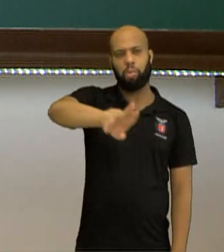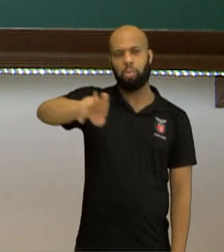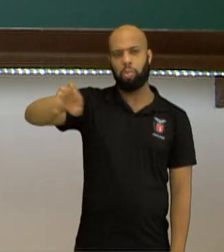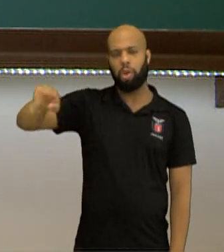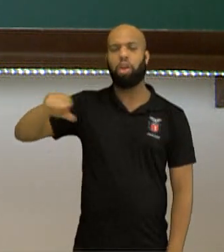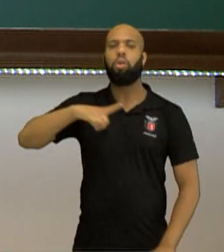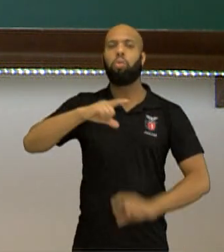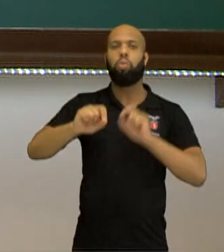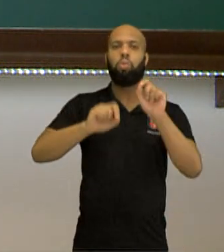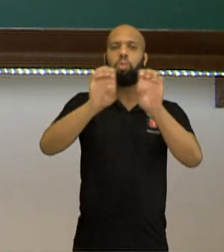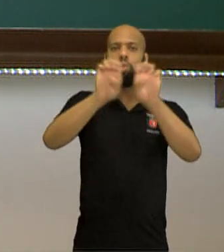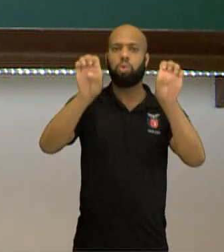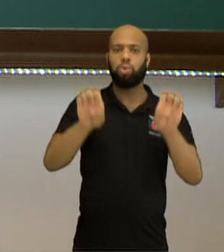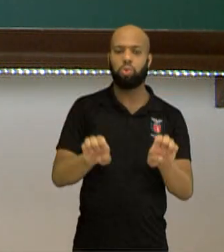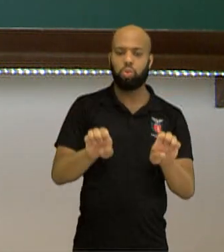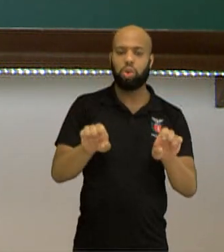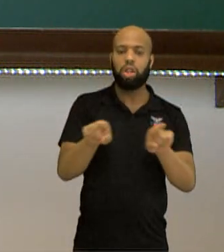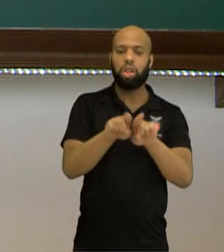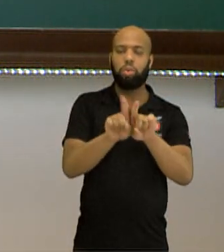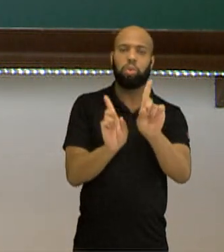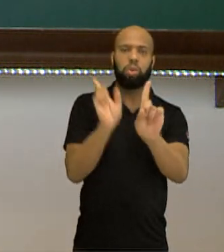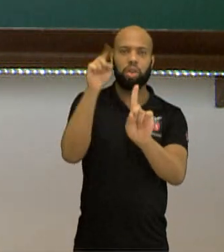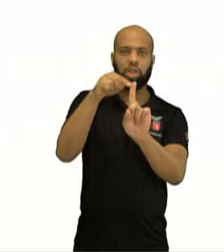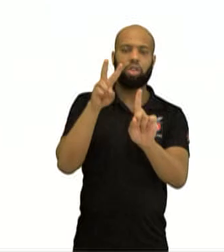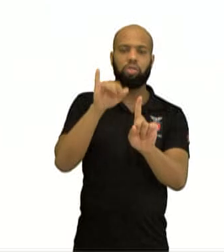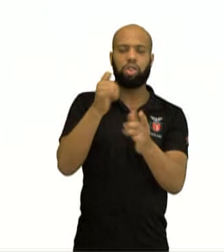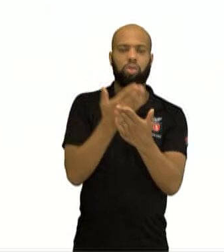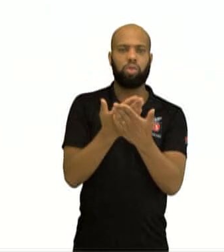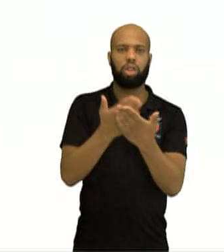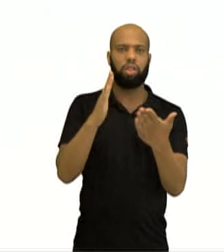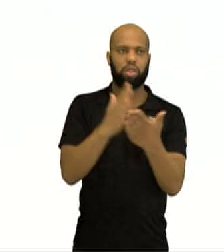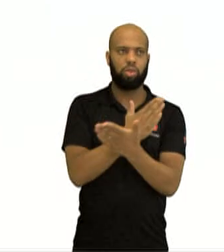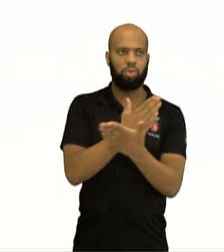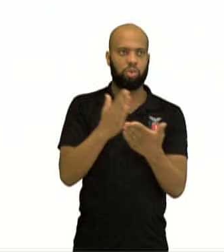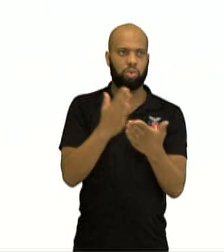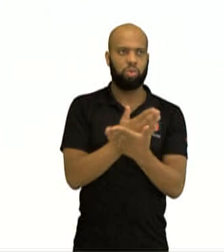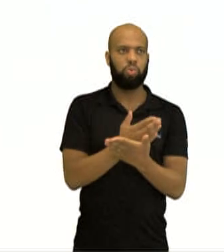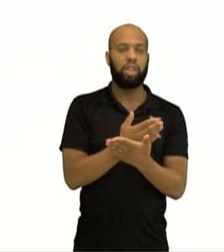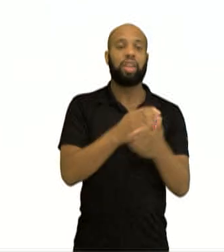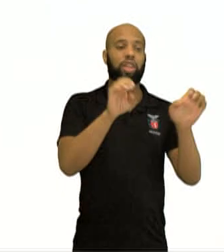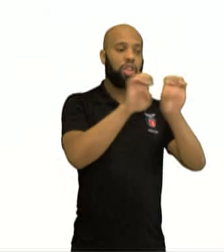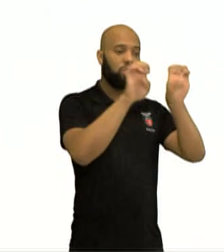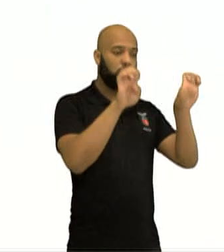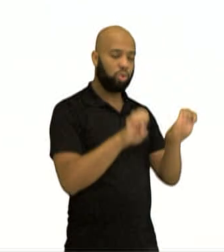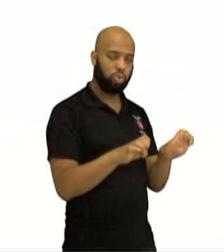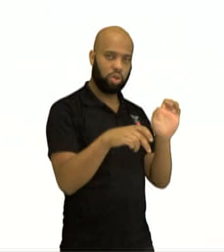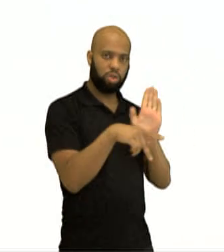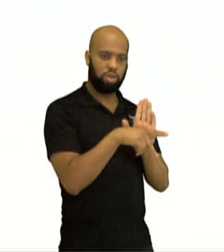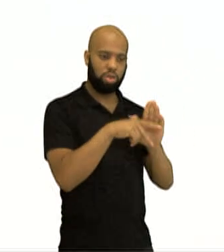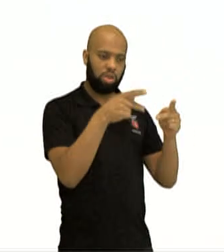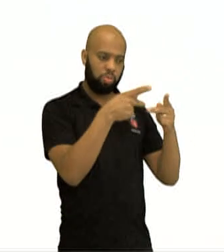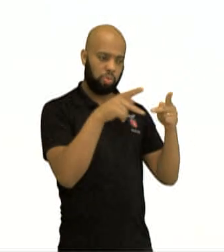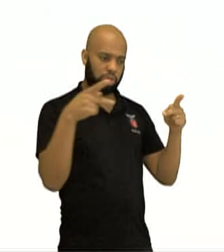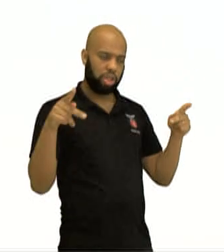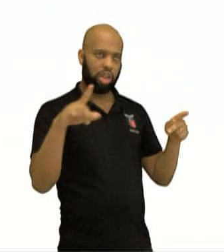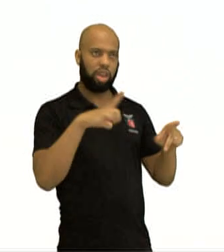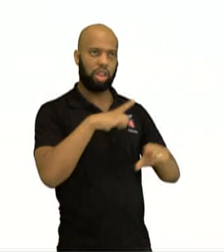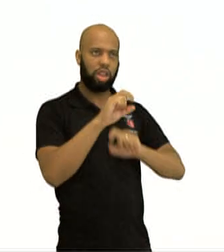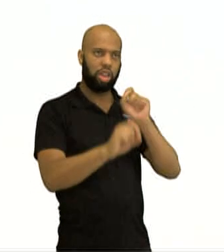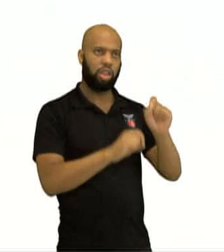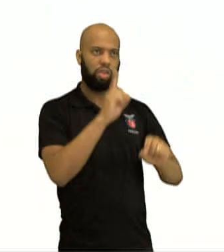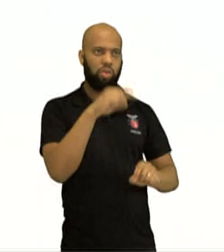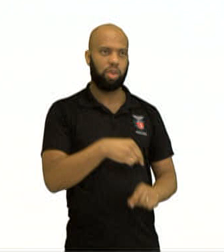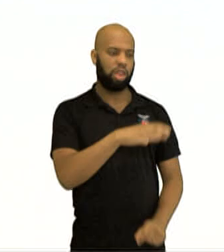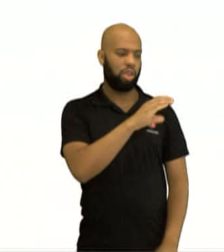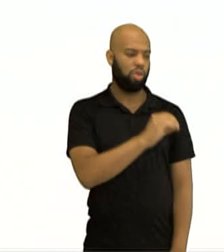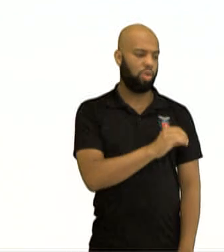de estruturas e funções, então a gente vai ver algumas delas aqui. Tipo, função estrutural está representado pelo